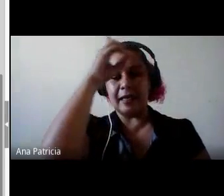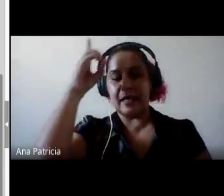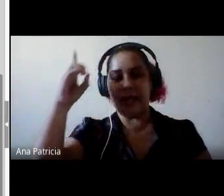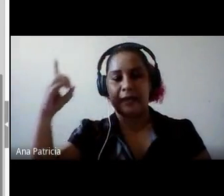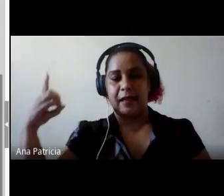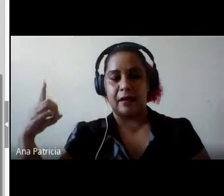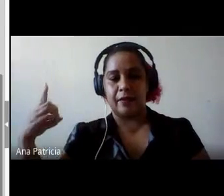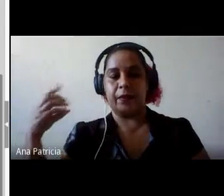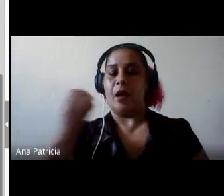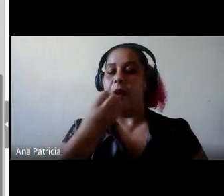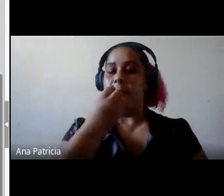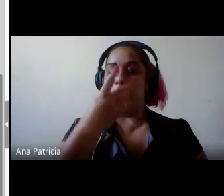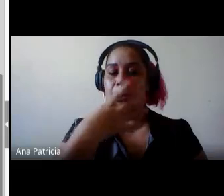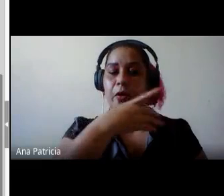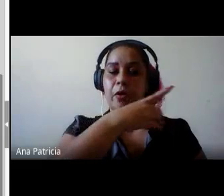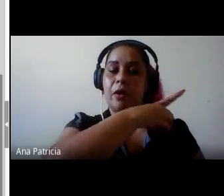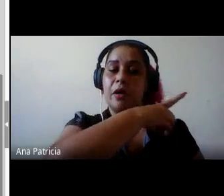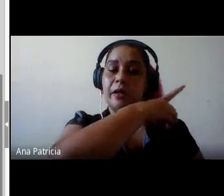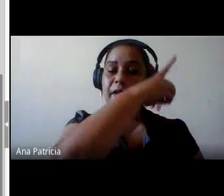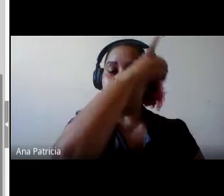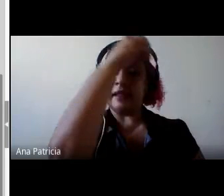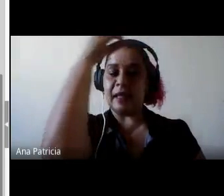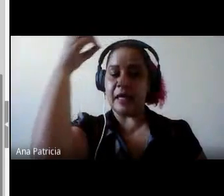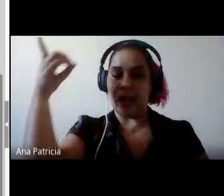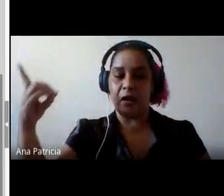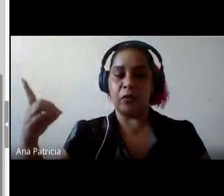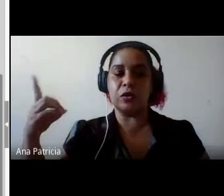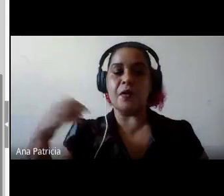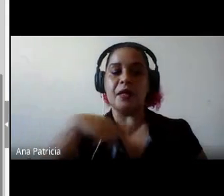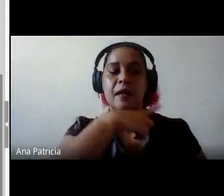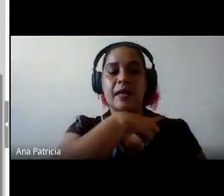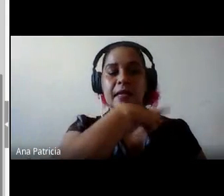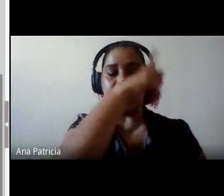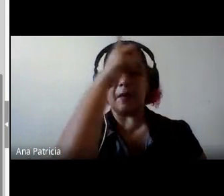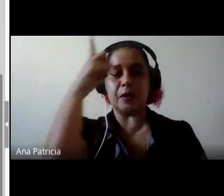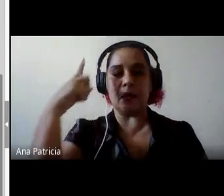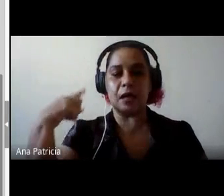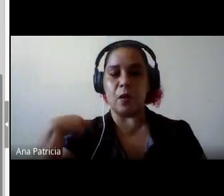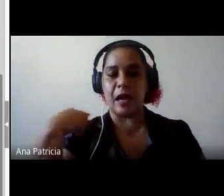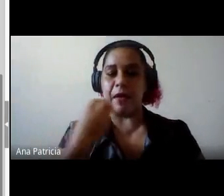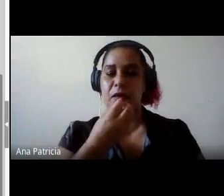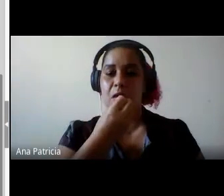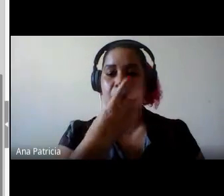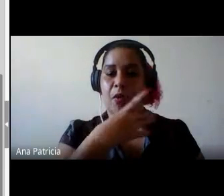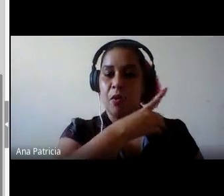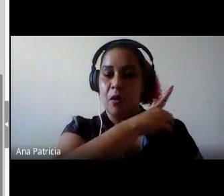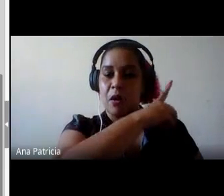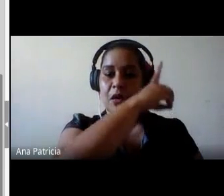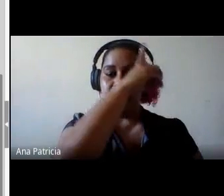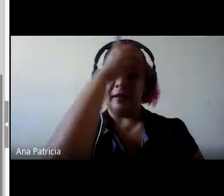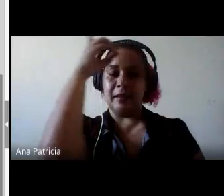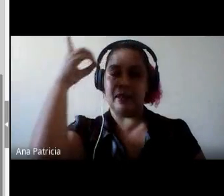para a direita. Bom dia. Um solzinho nascendo aqui por cima da sua cabeça, ó.